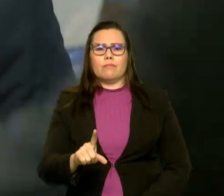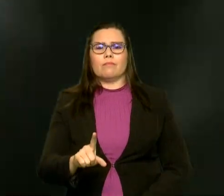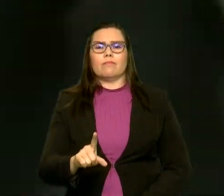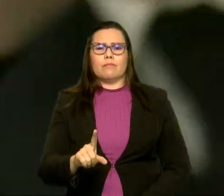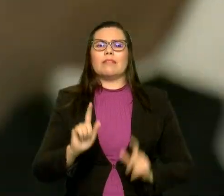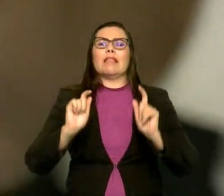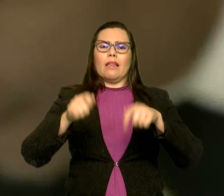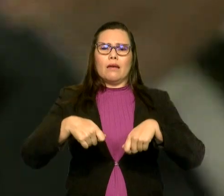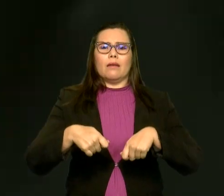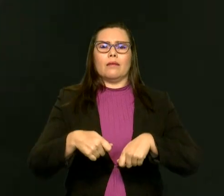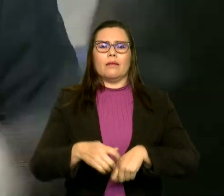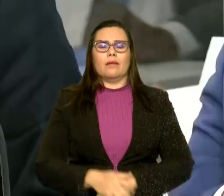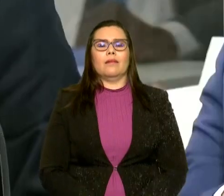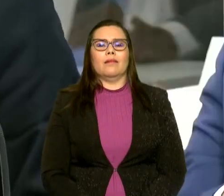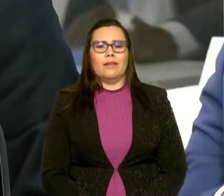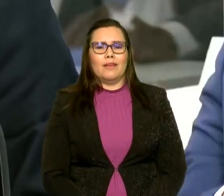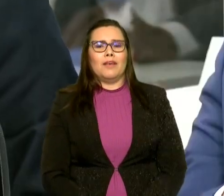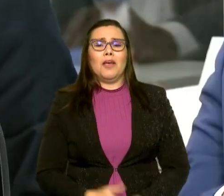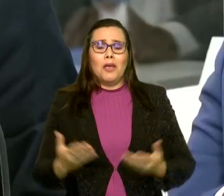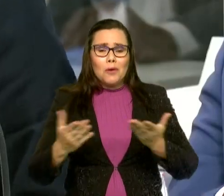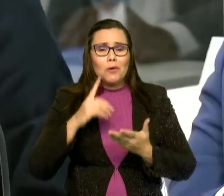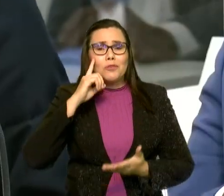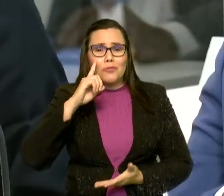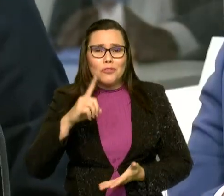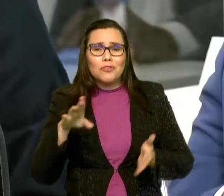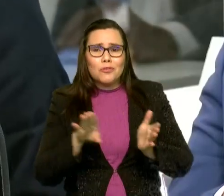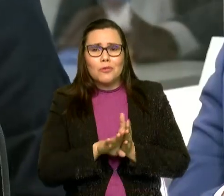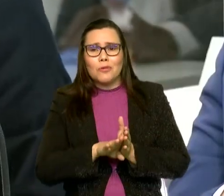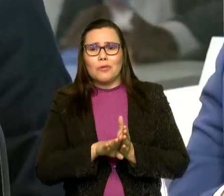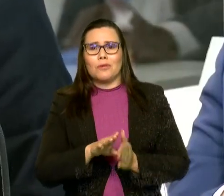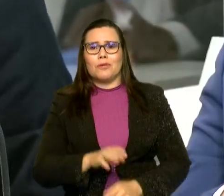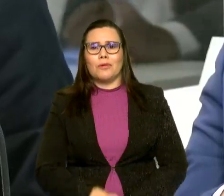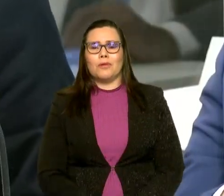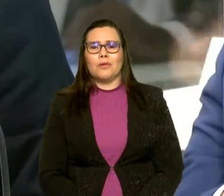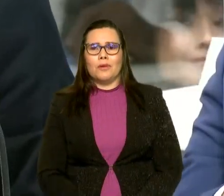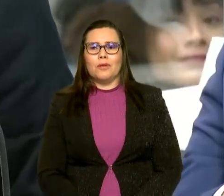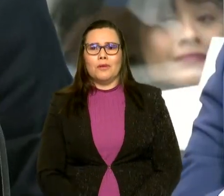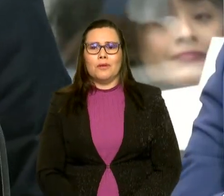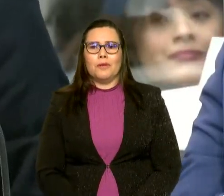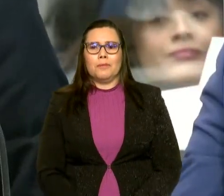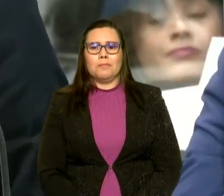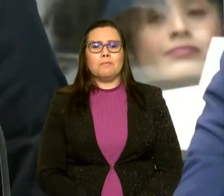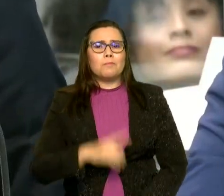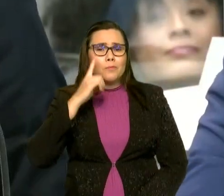E, enfim, eu posso dizer que esse dia chegou, presidente. Porque...